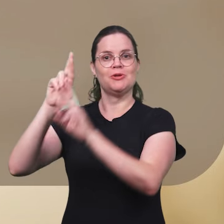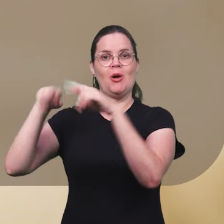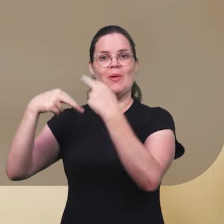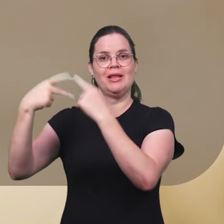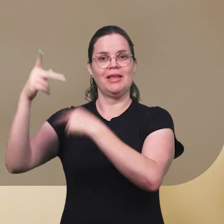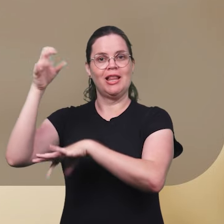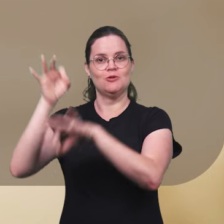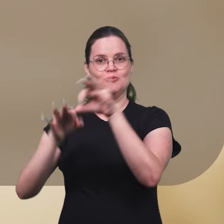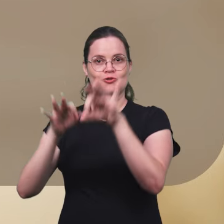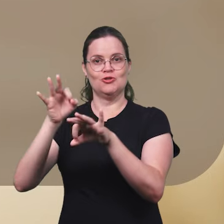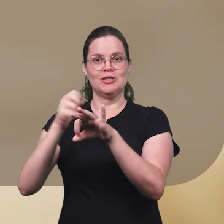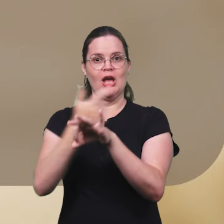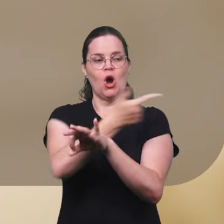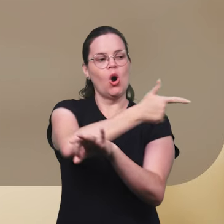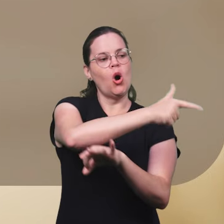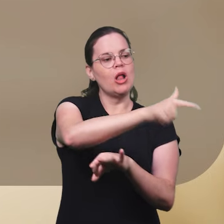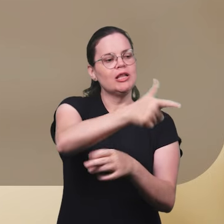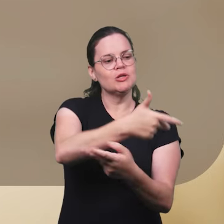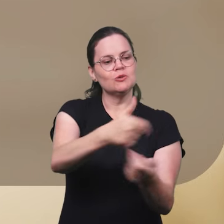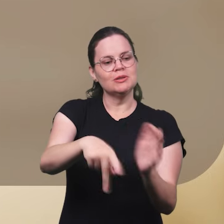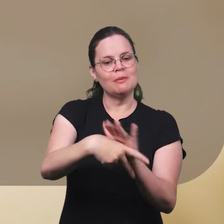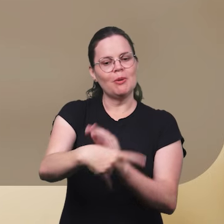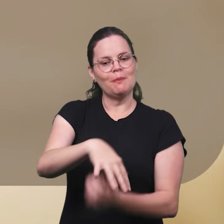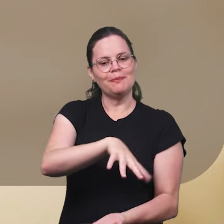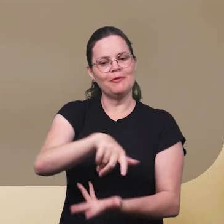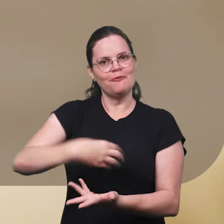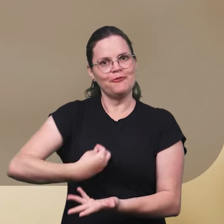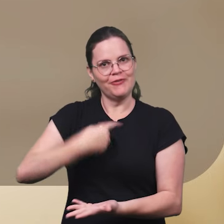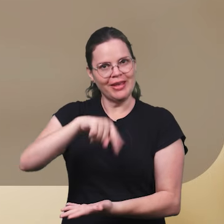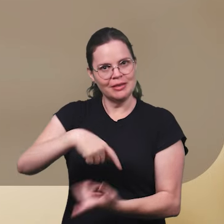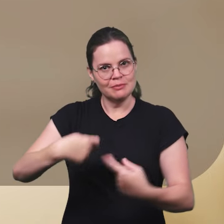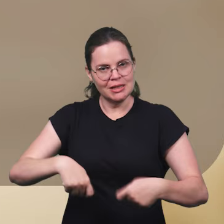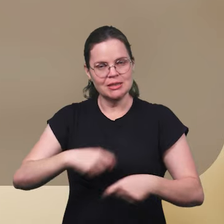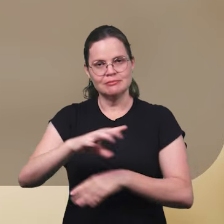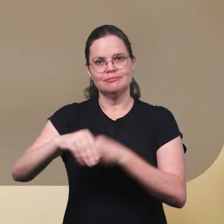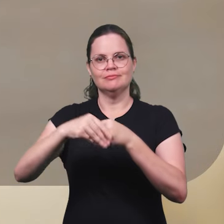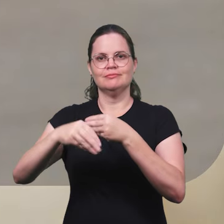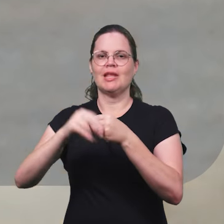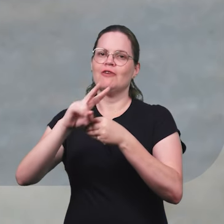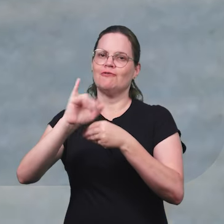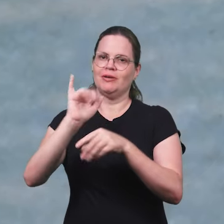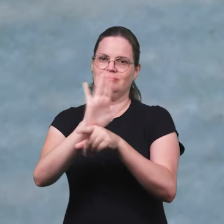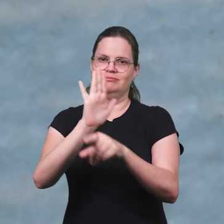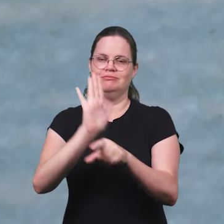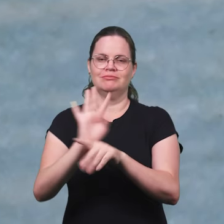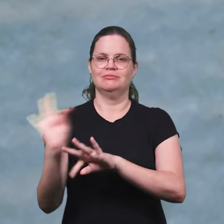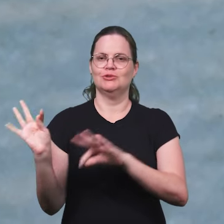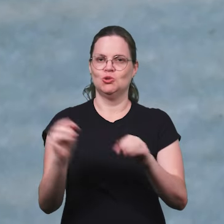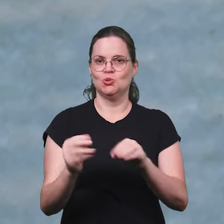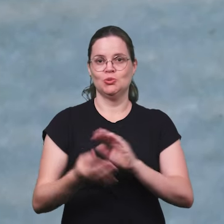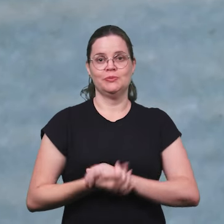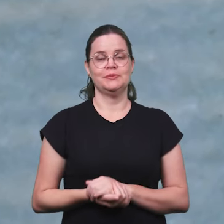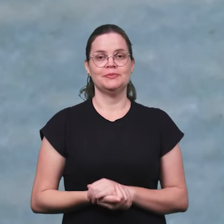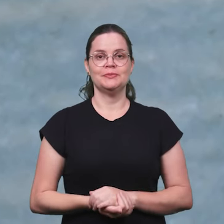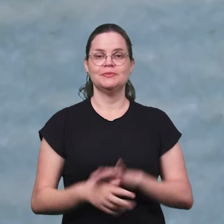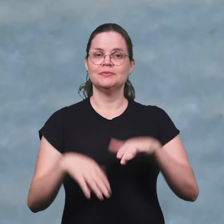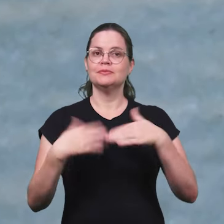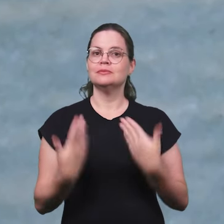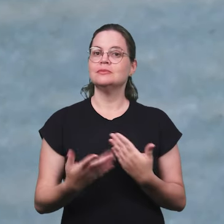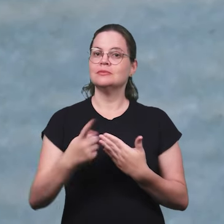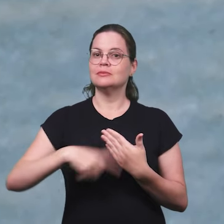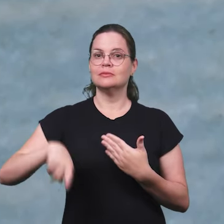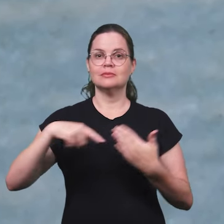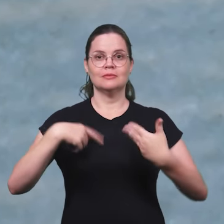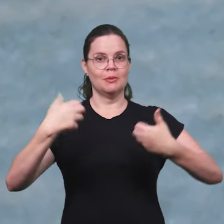e todas estas coisas vos serão acrescentadas. Então, estamos falando aqui de projeto de vida,